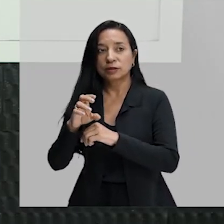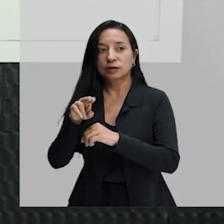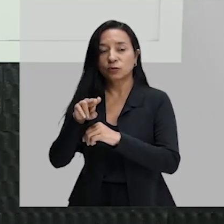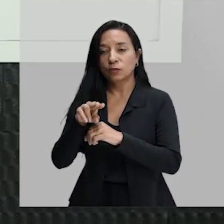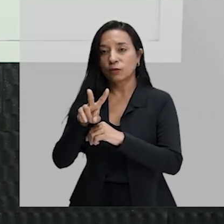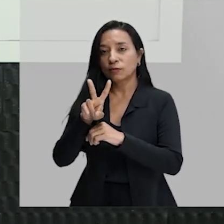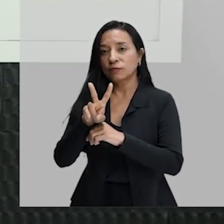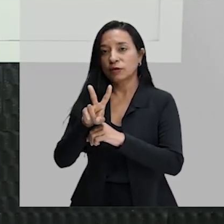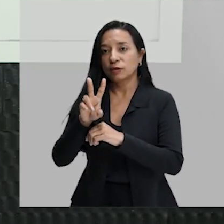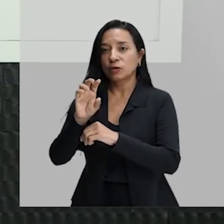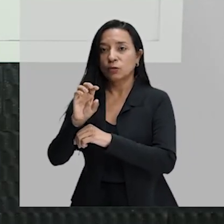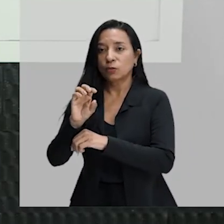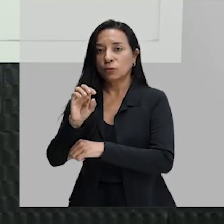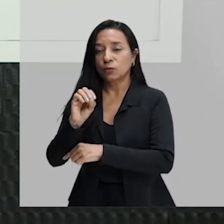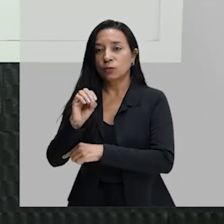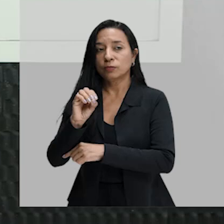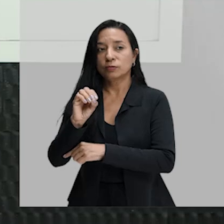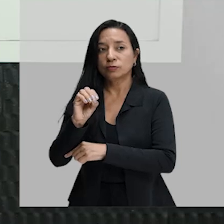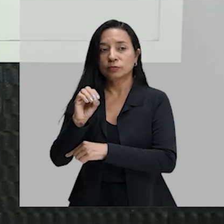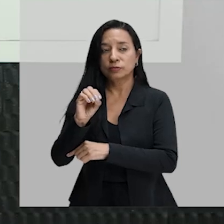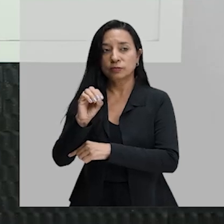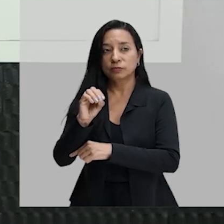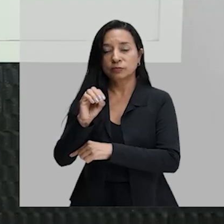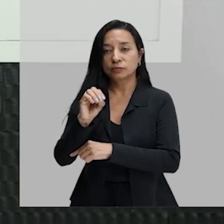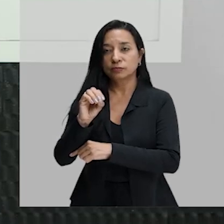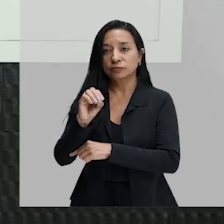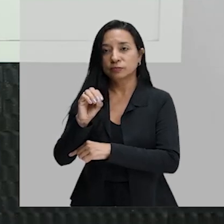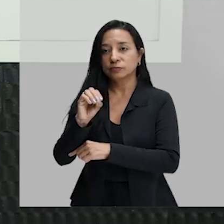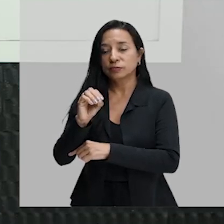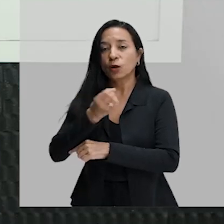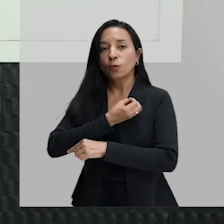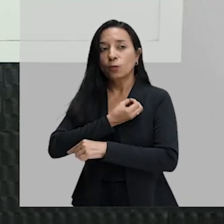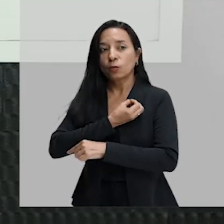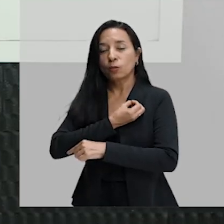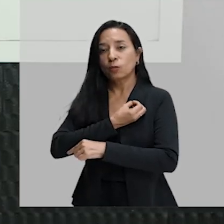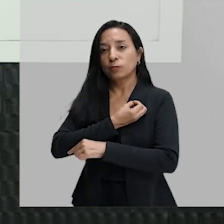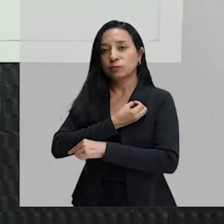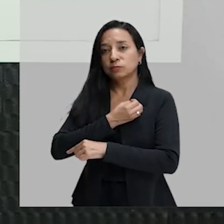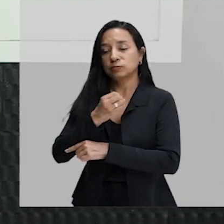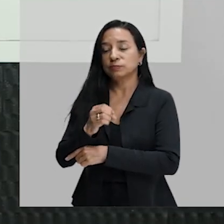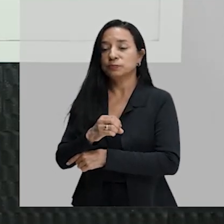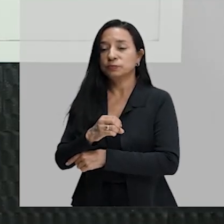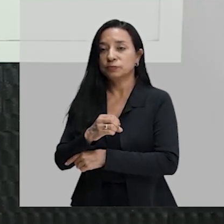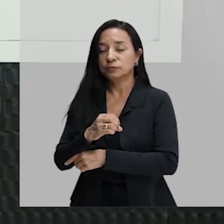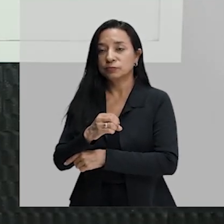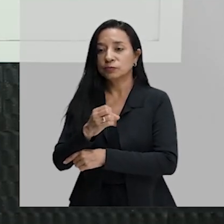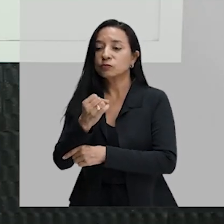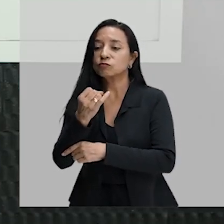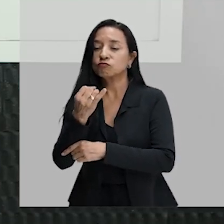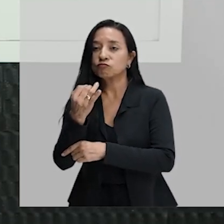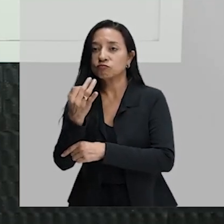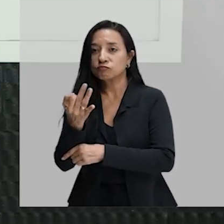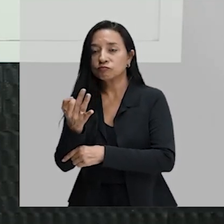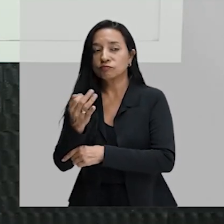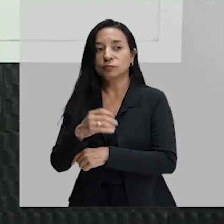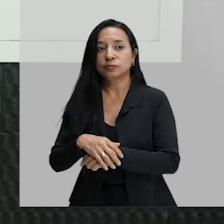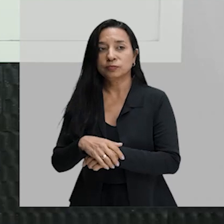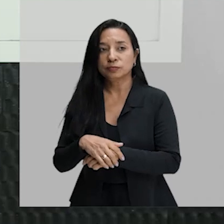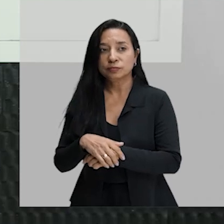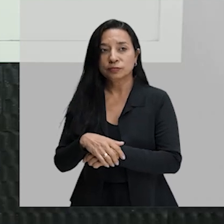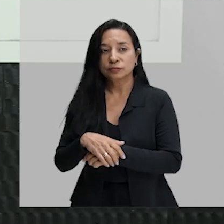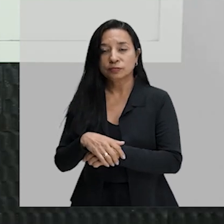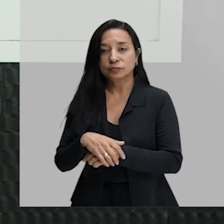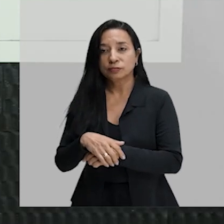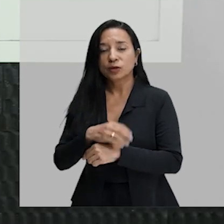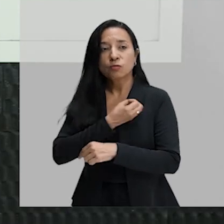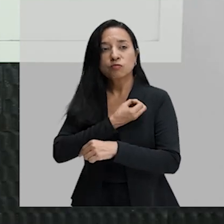a dilatação volumétrica do recipiente, né, o coeficiente de dilatação volumétrica do recipiente, vezes a variação da temperatura,